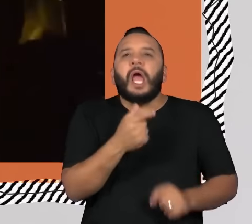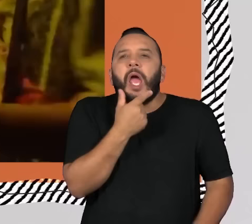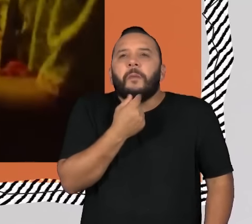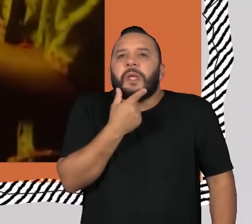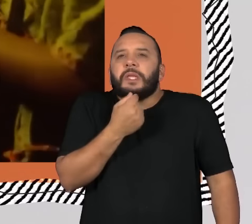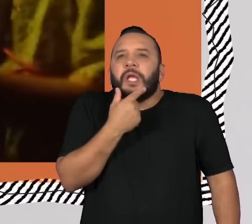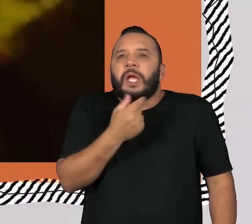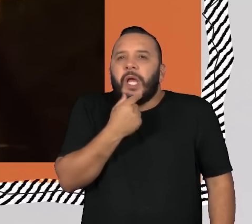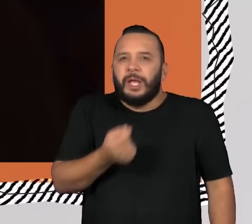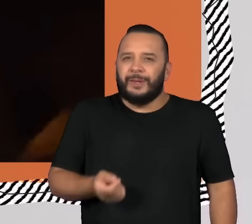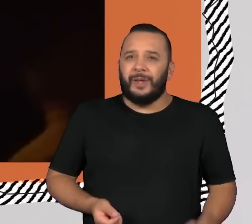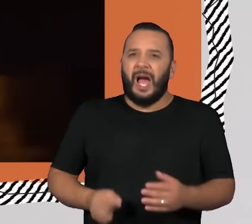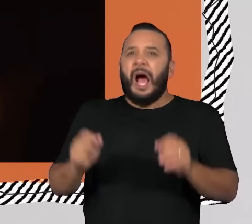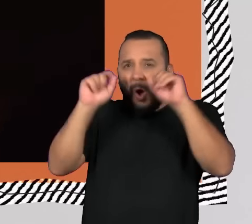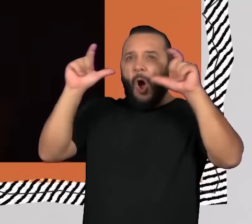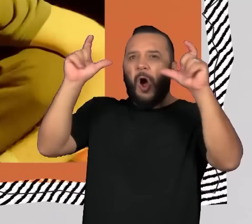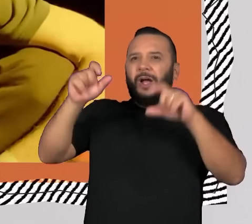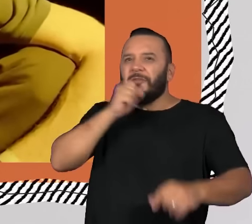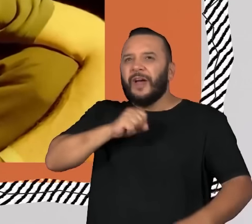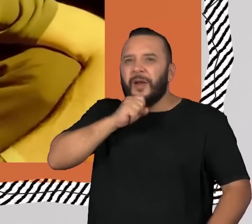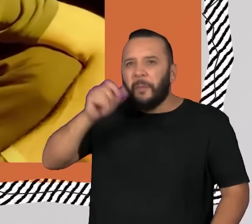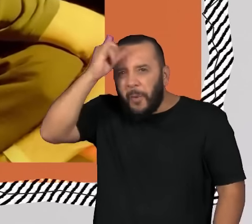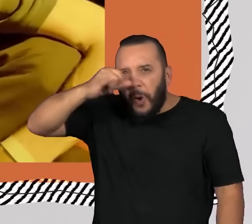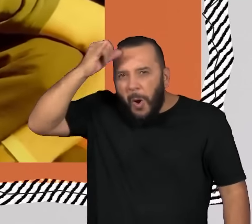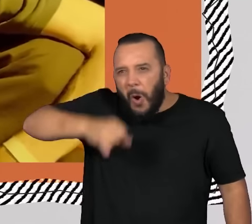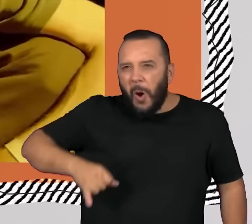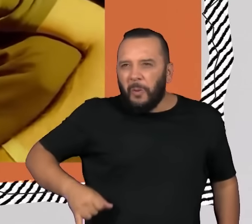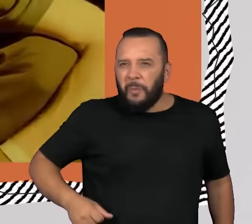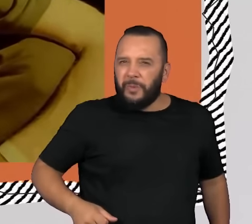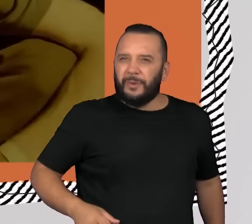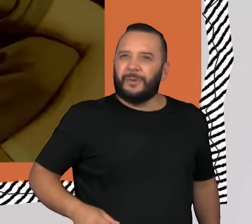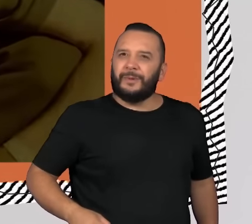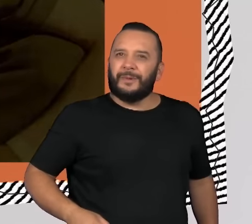boy?" Wake up, you silly old man.